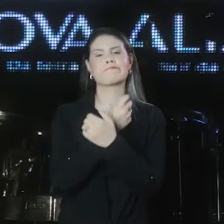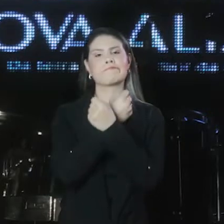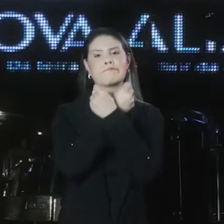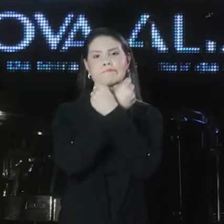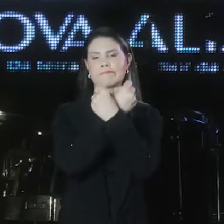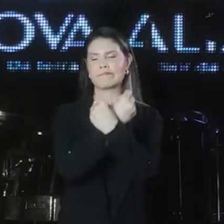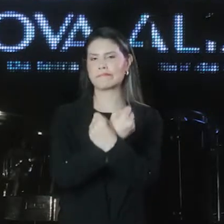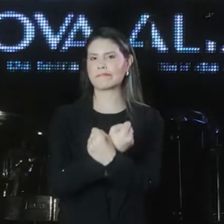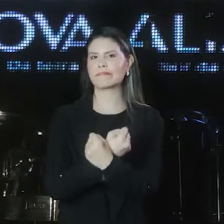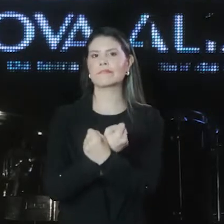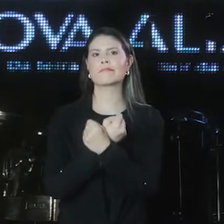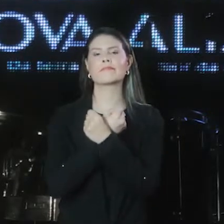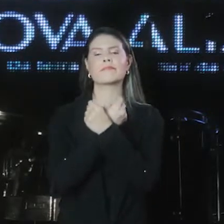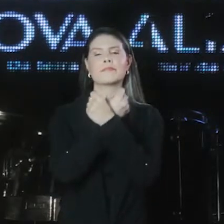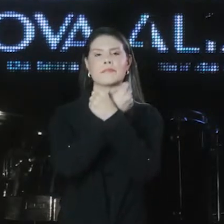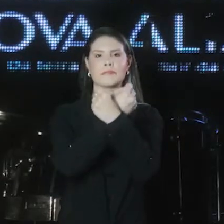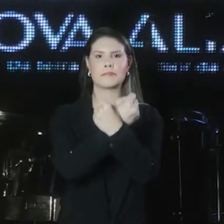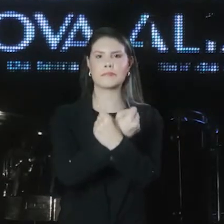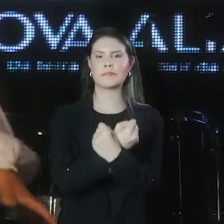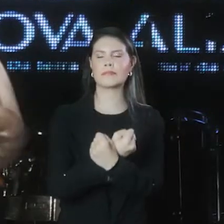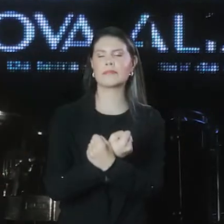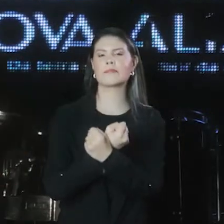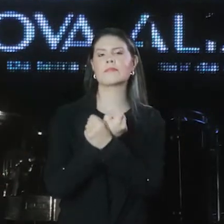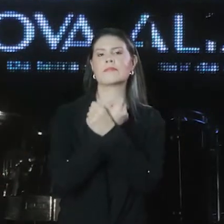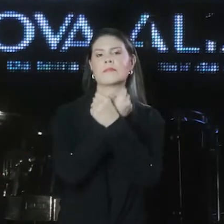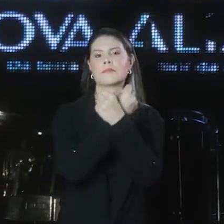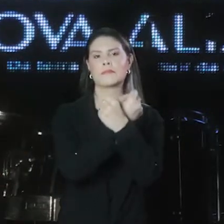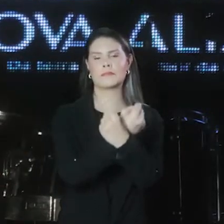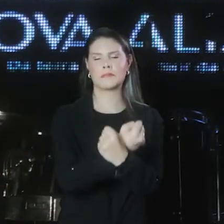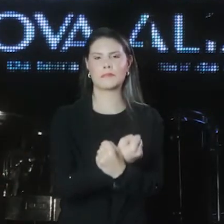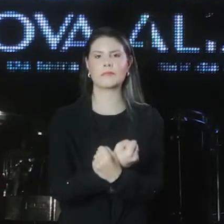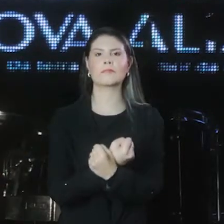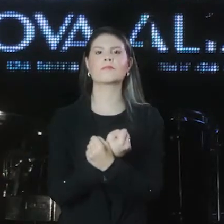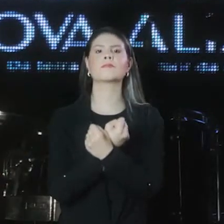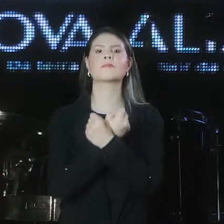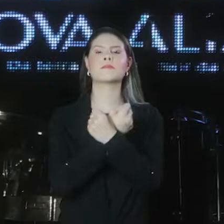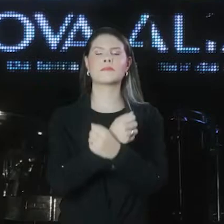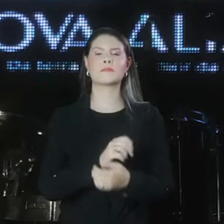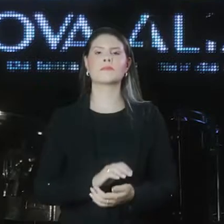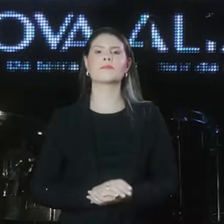acaba por ser escravo.